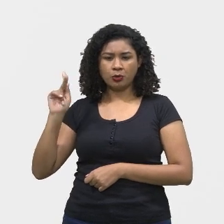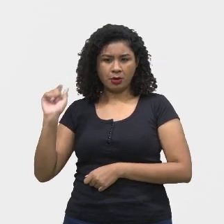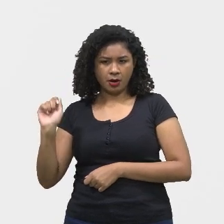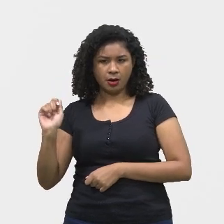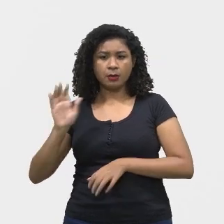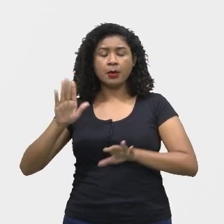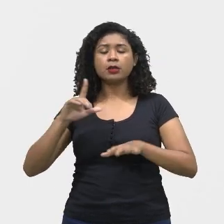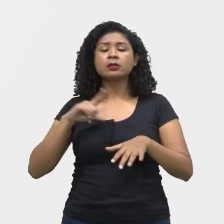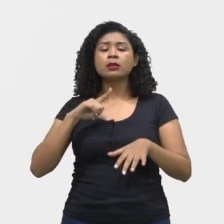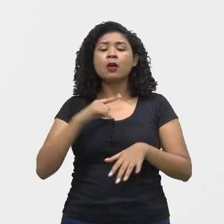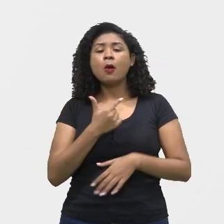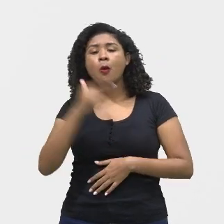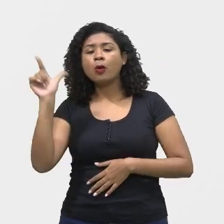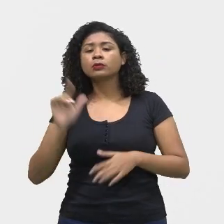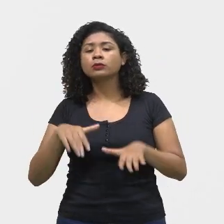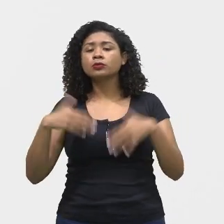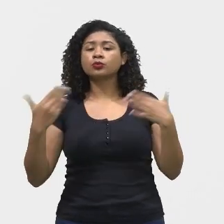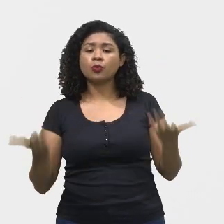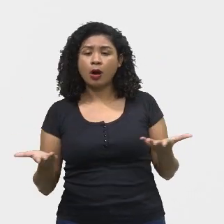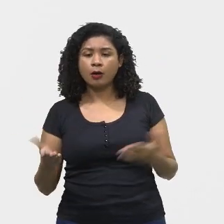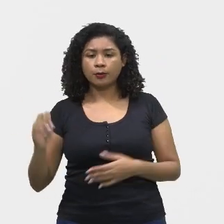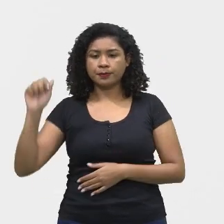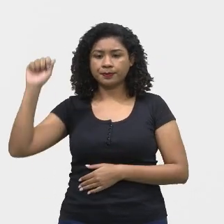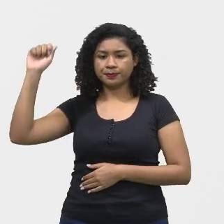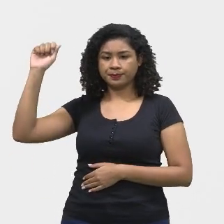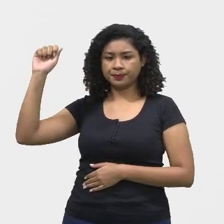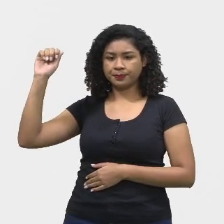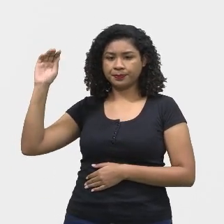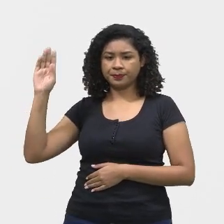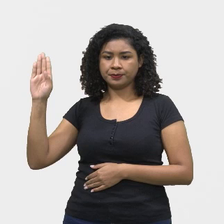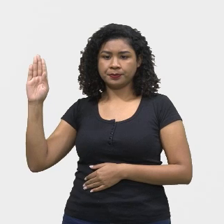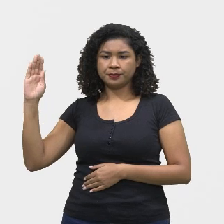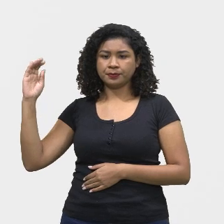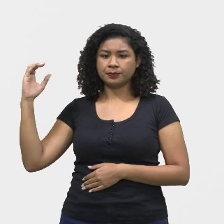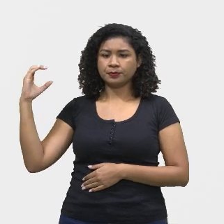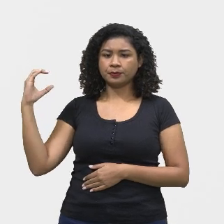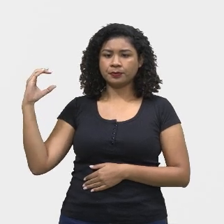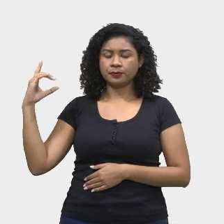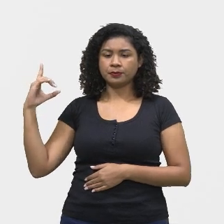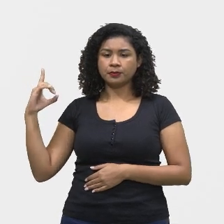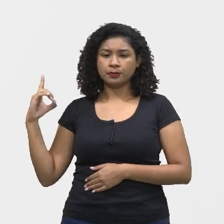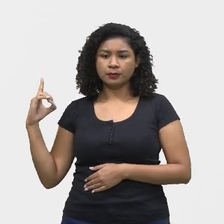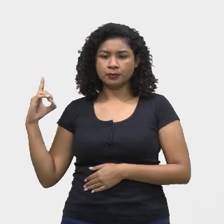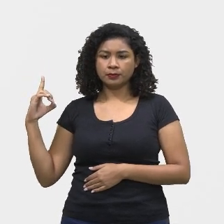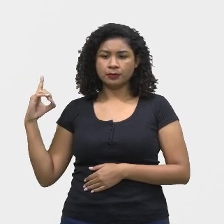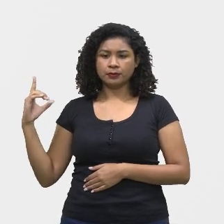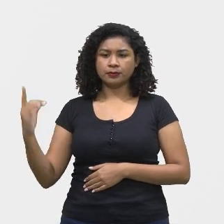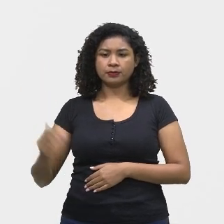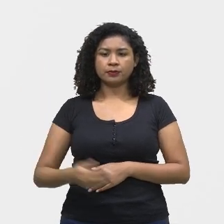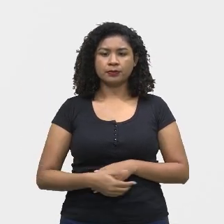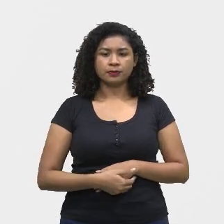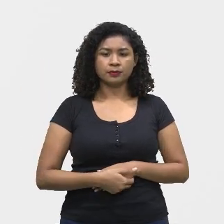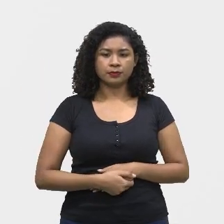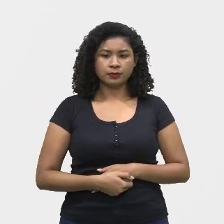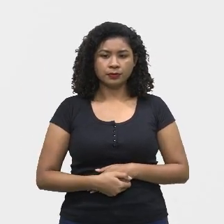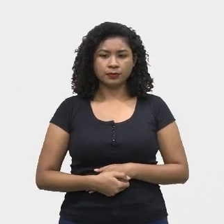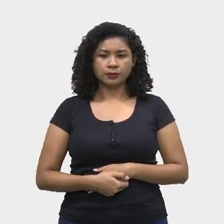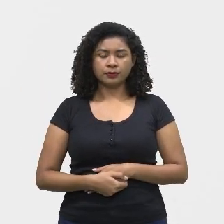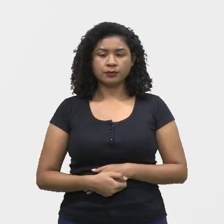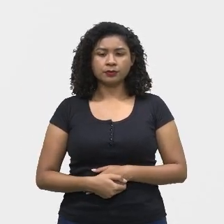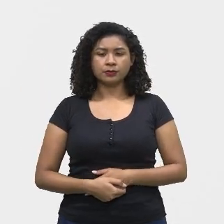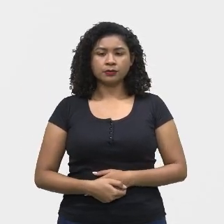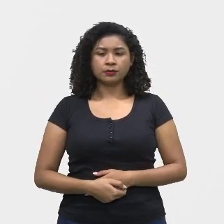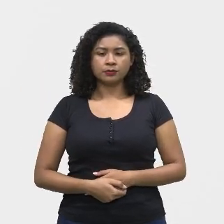de campo; letra B, salto ornamental; letra C, esgrima; letra D,